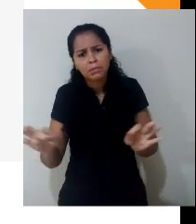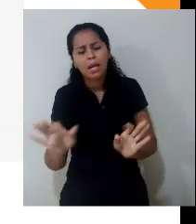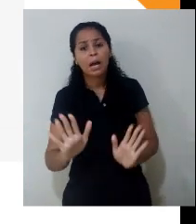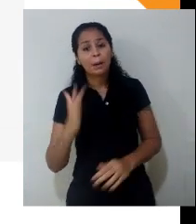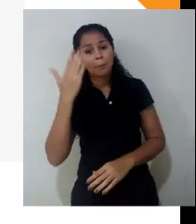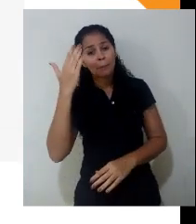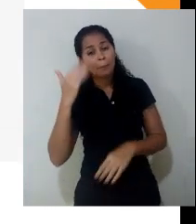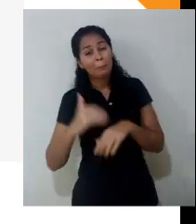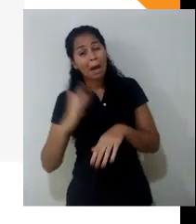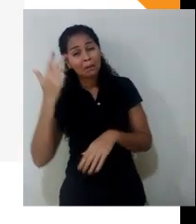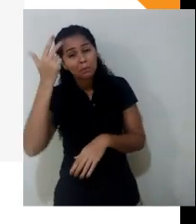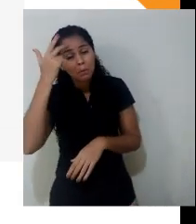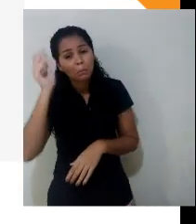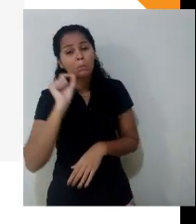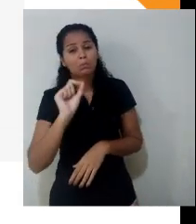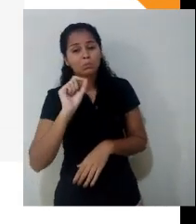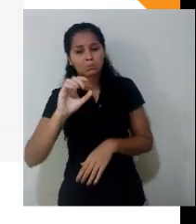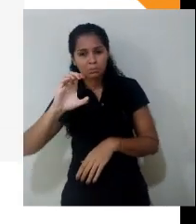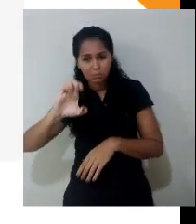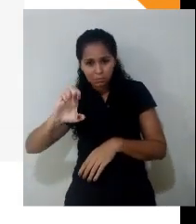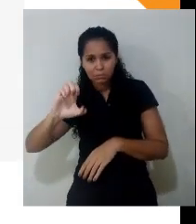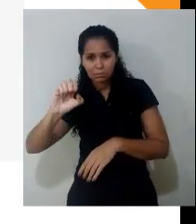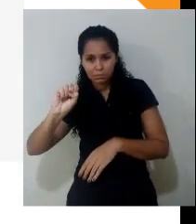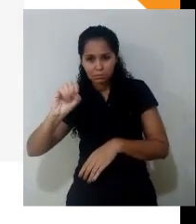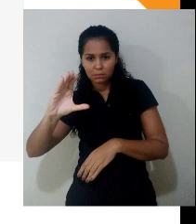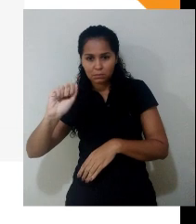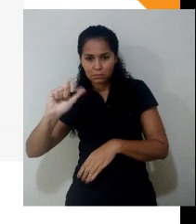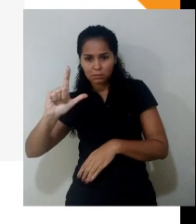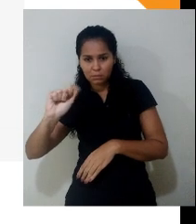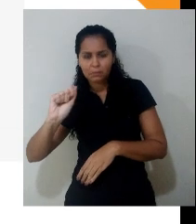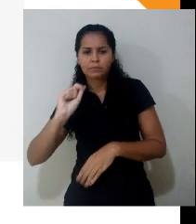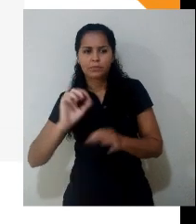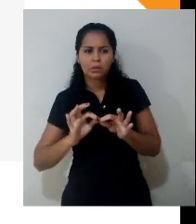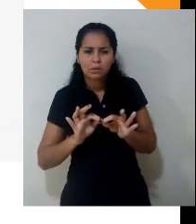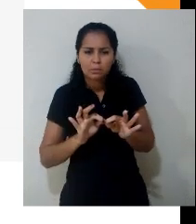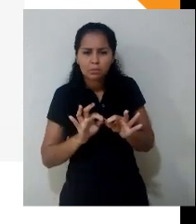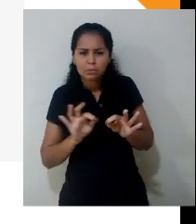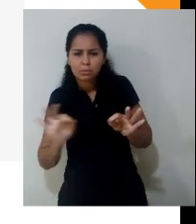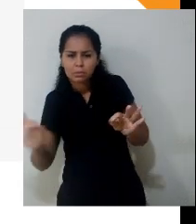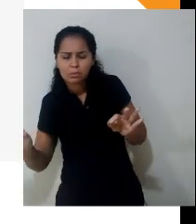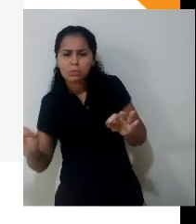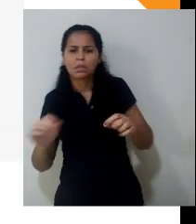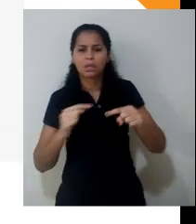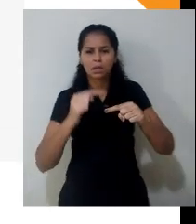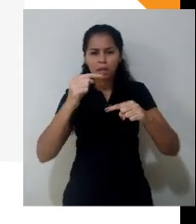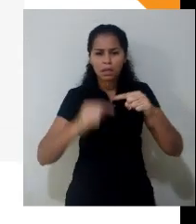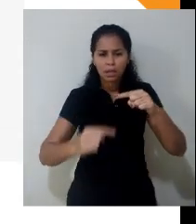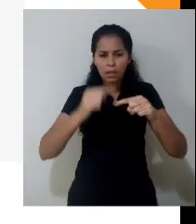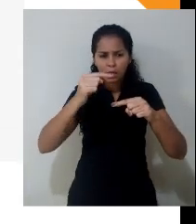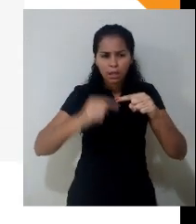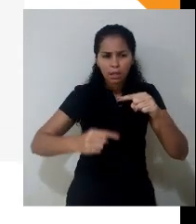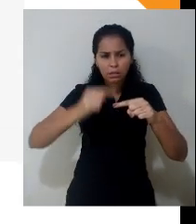mais comuns são as escalas de comprimento, que são uma razão entre as